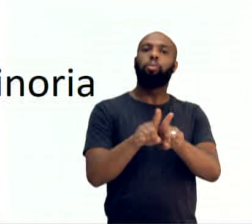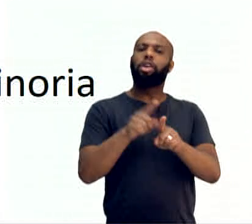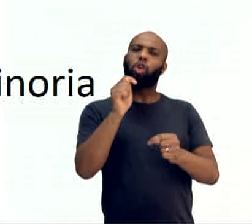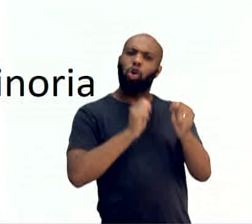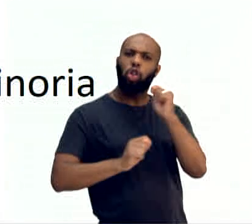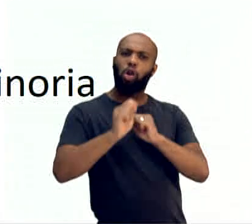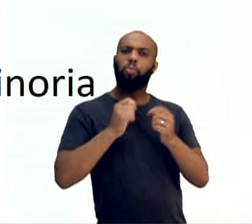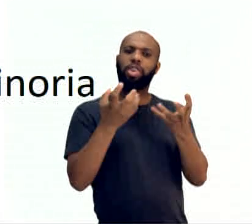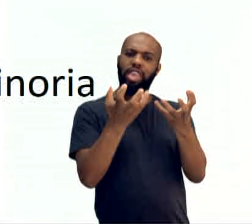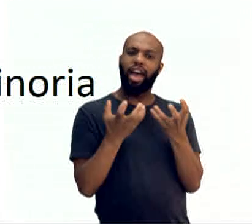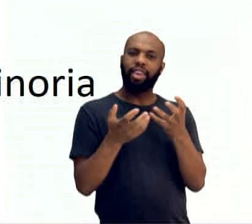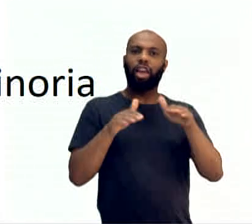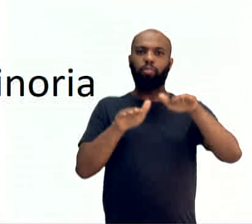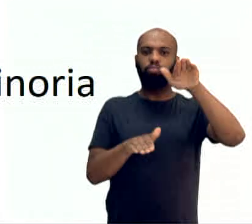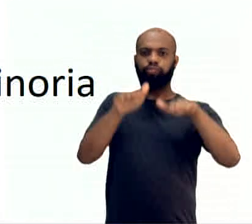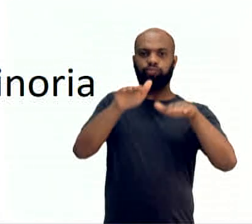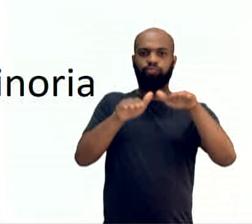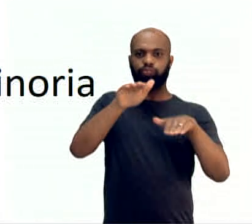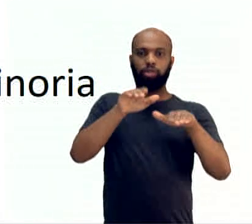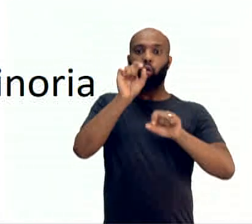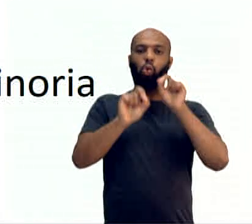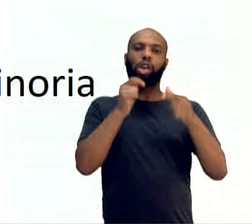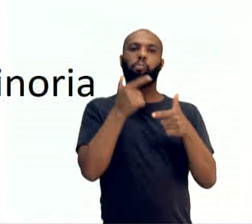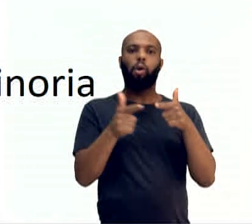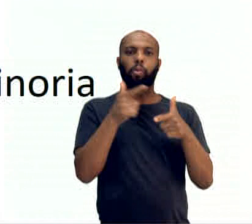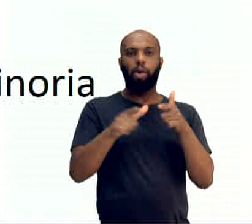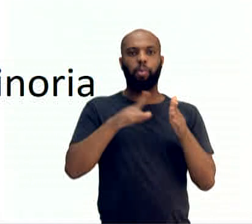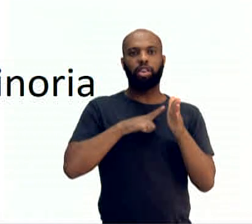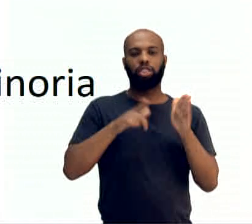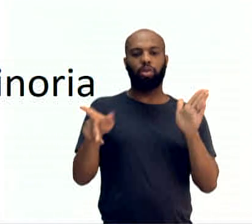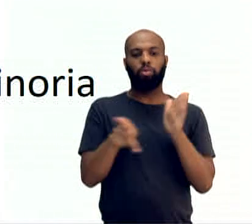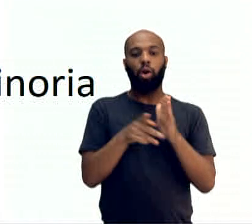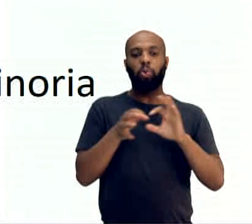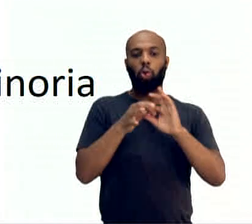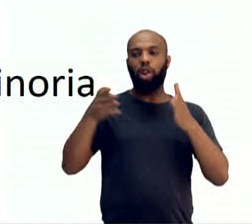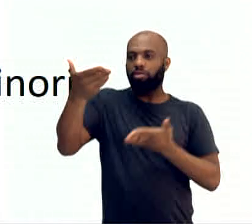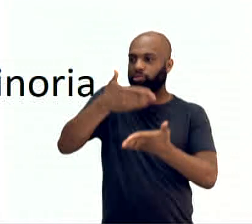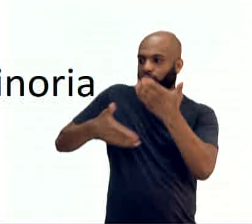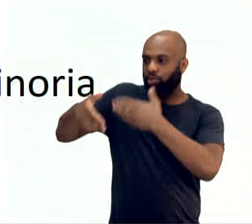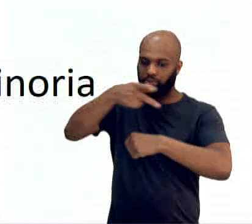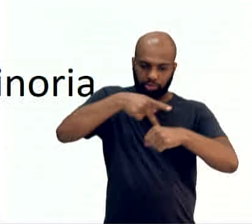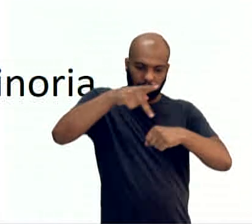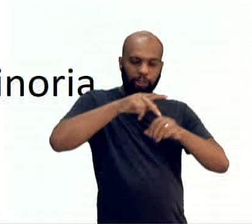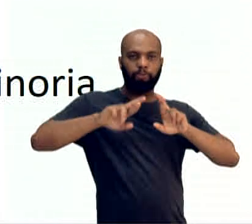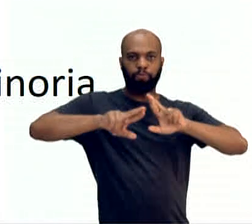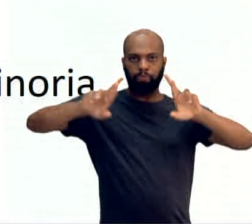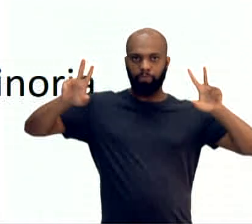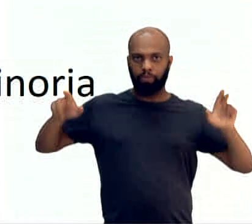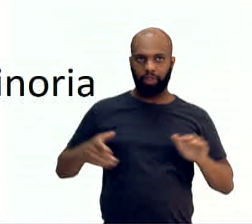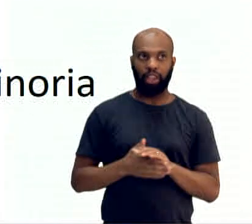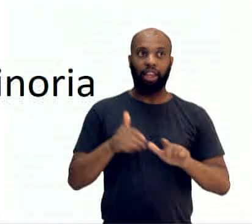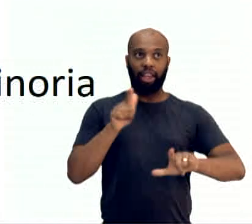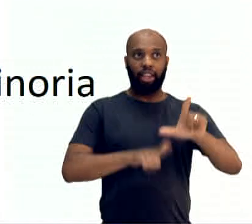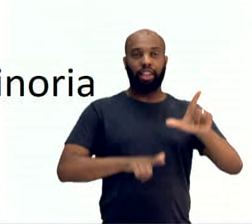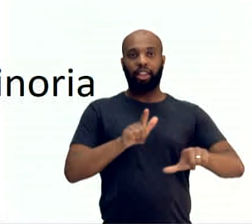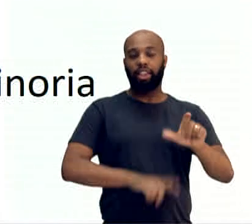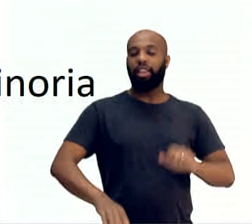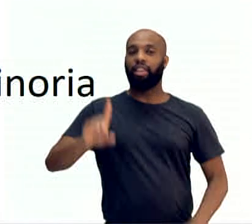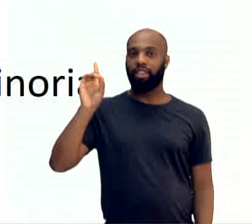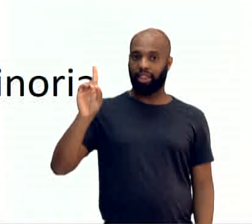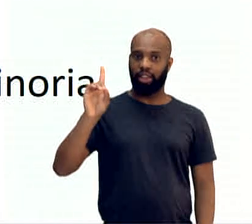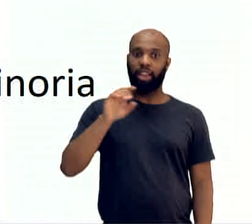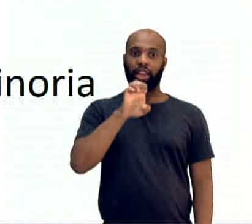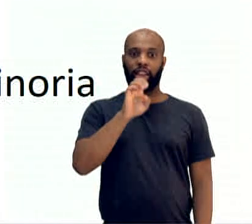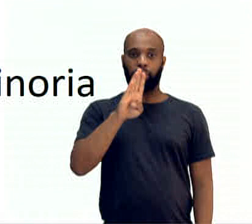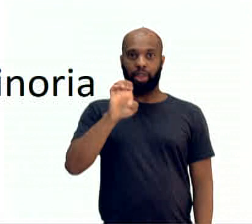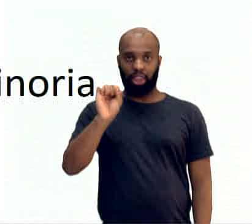fim de reequilibrar as distorções do livre mercado. Interessante. Letra D. O estado do